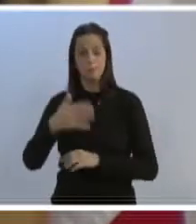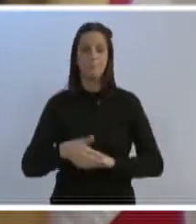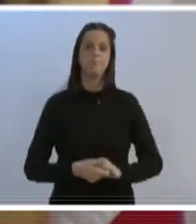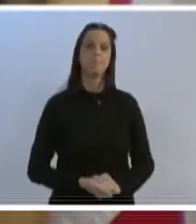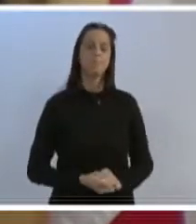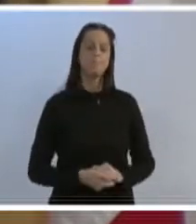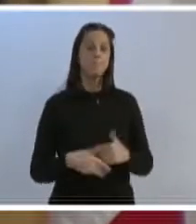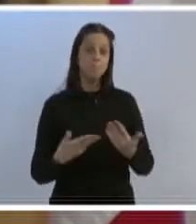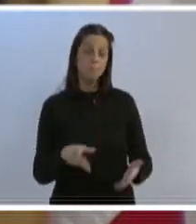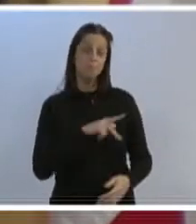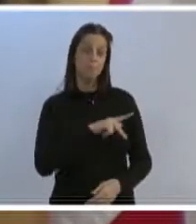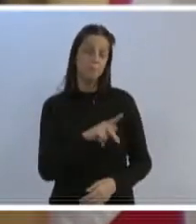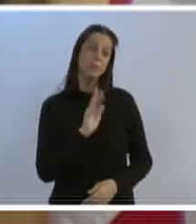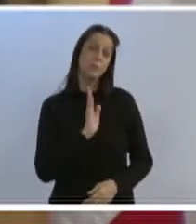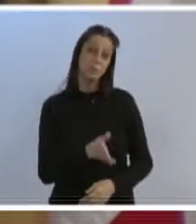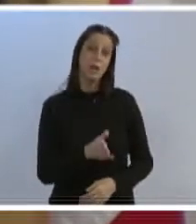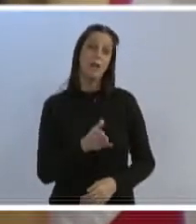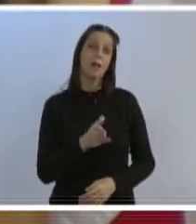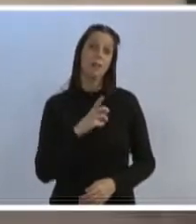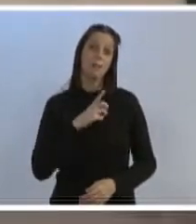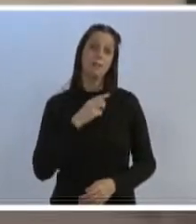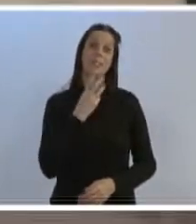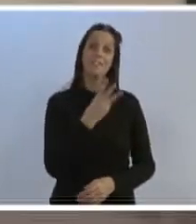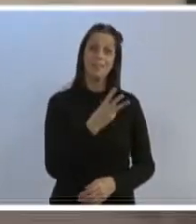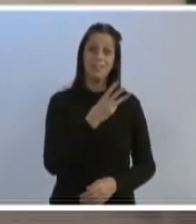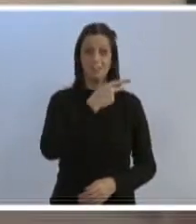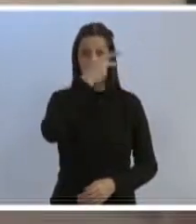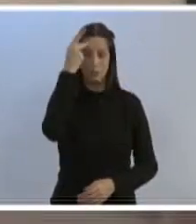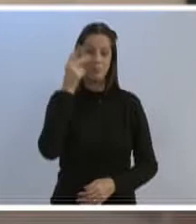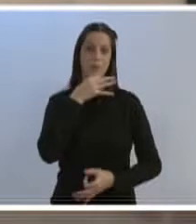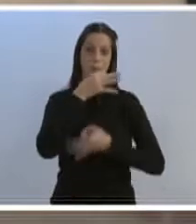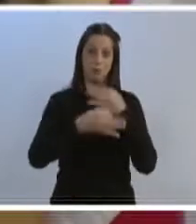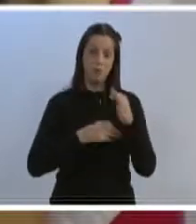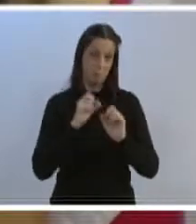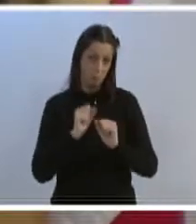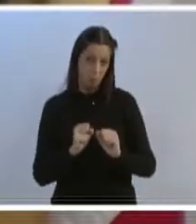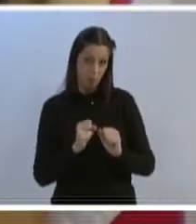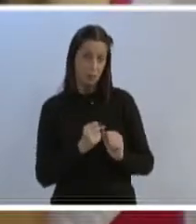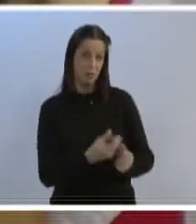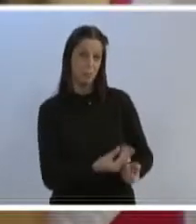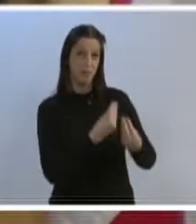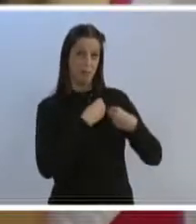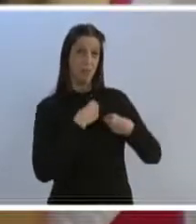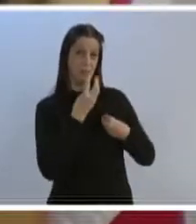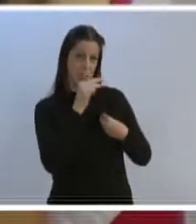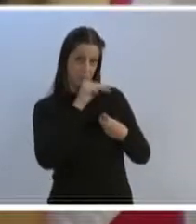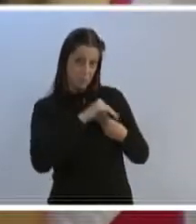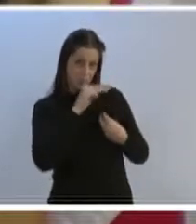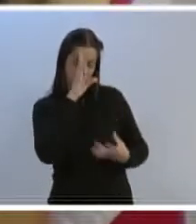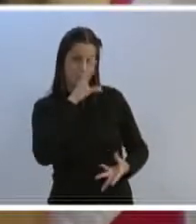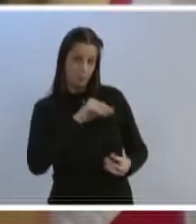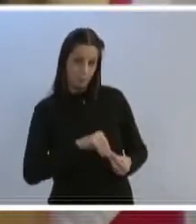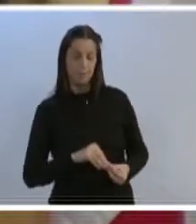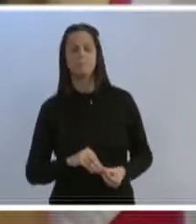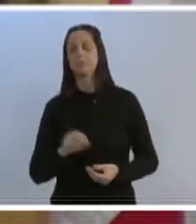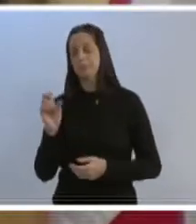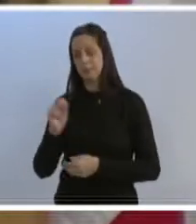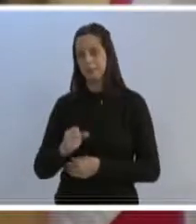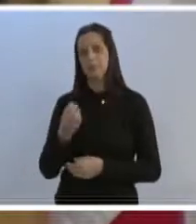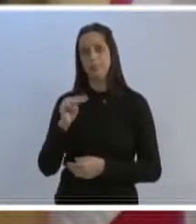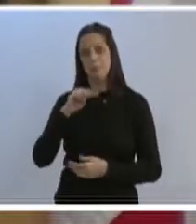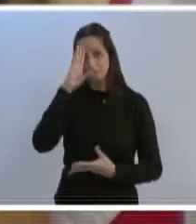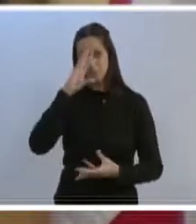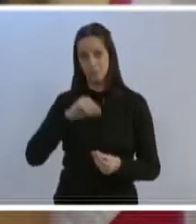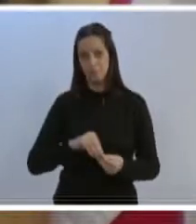rapazes se podem conceder três minutos é justo três minutos vereador jovino obrigado eu quero fazer